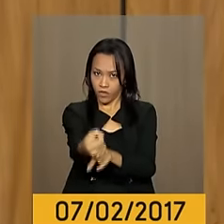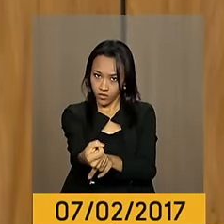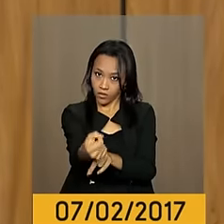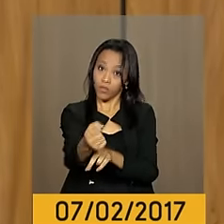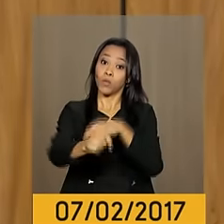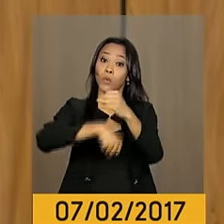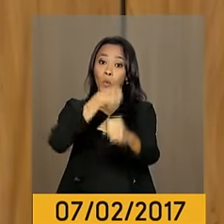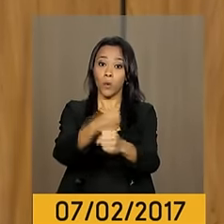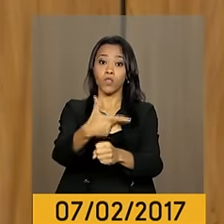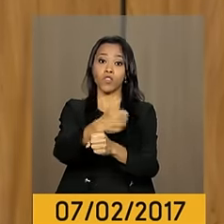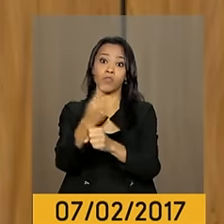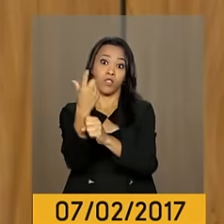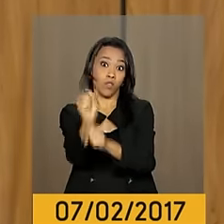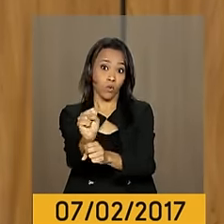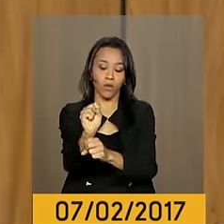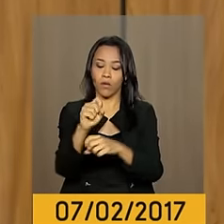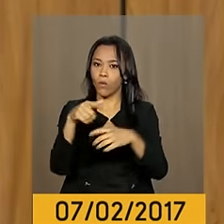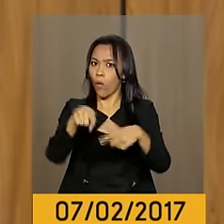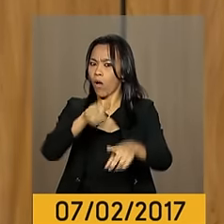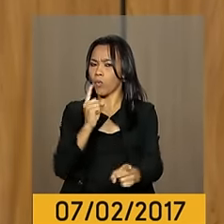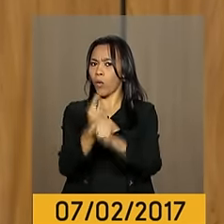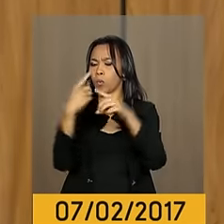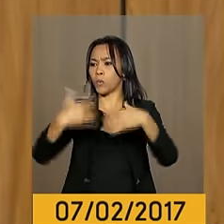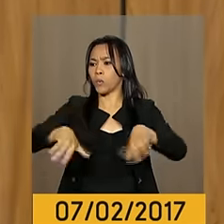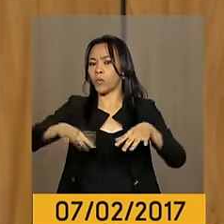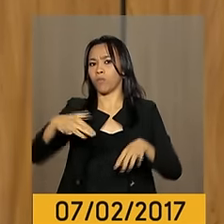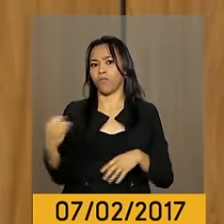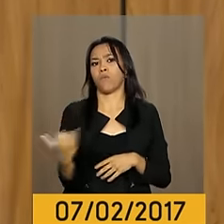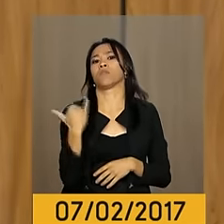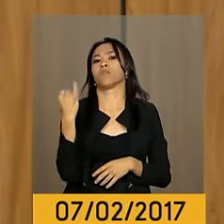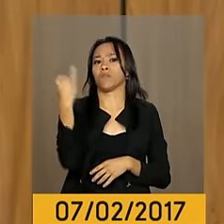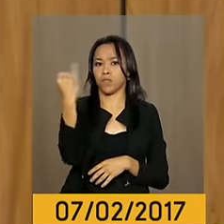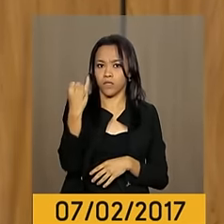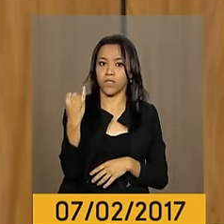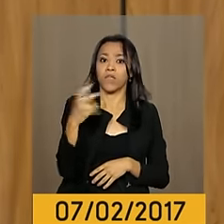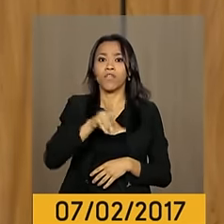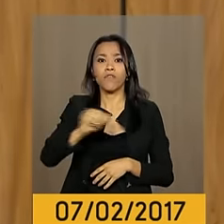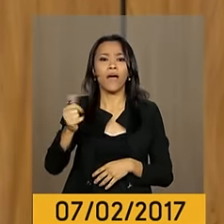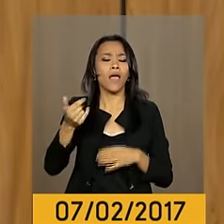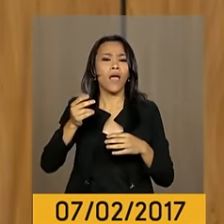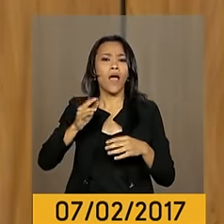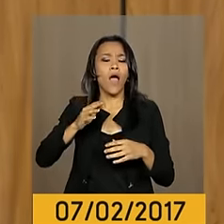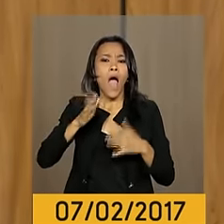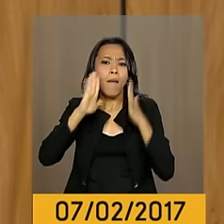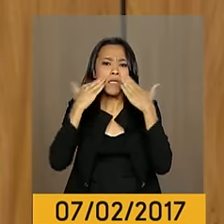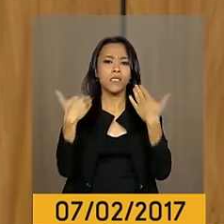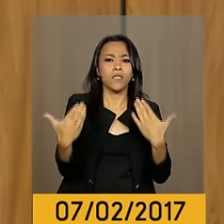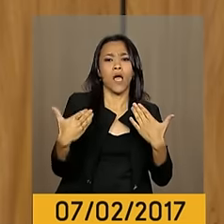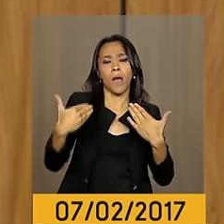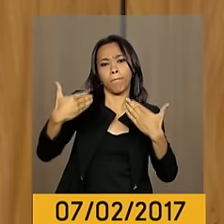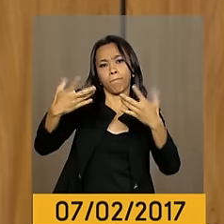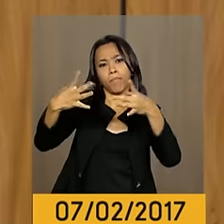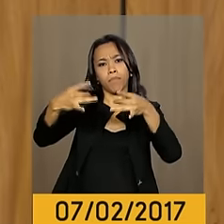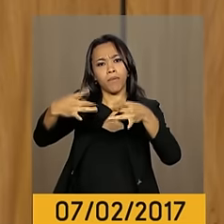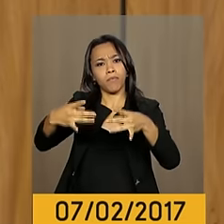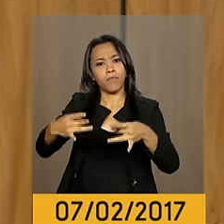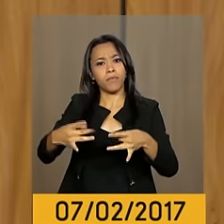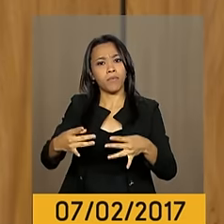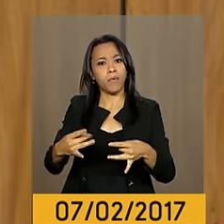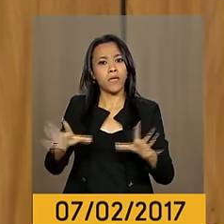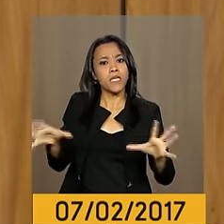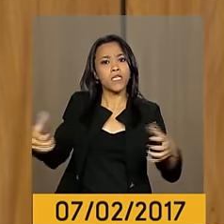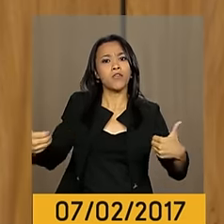são eventos muito importantes que devem servir para posicionar mais e melhor nossos